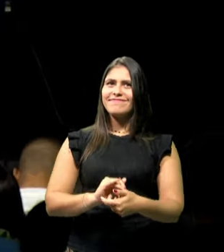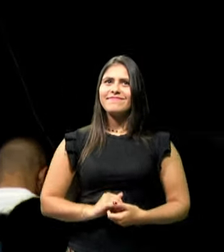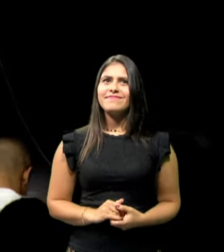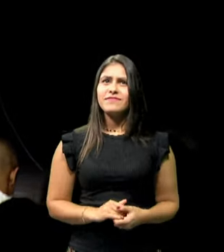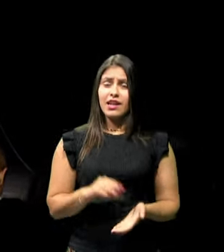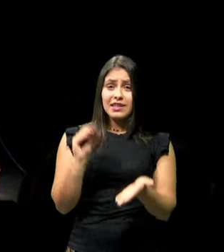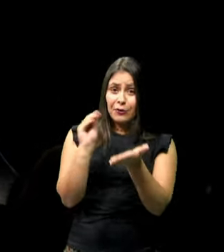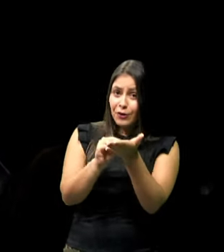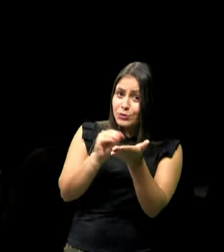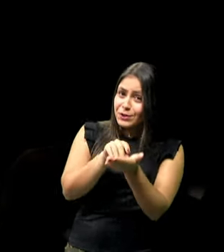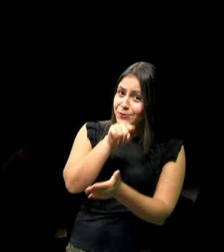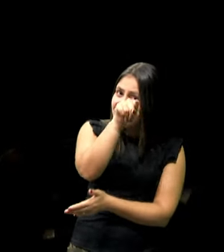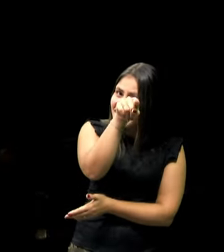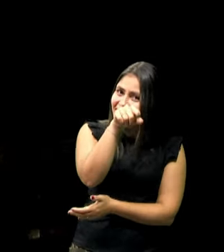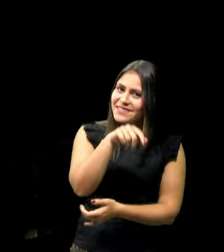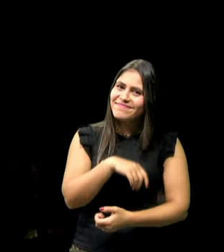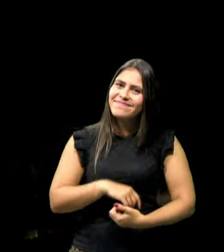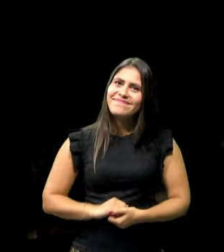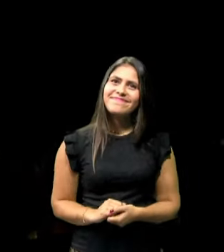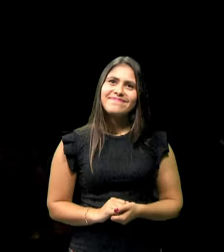Está faltando você?